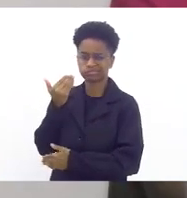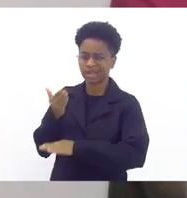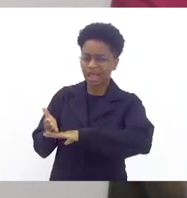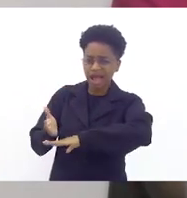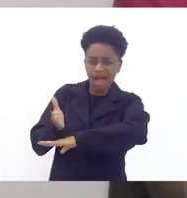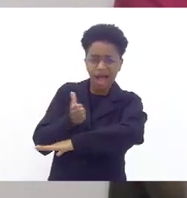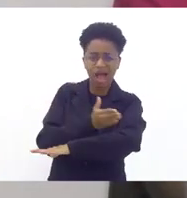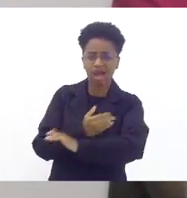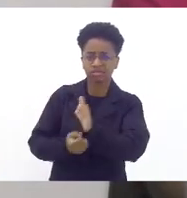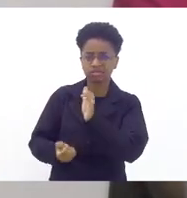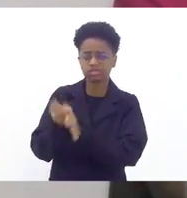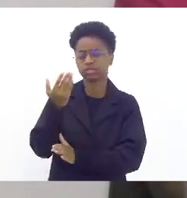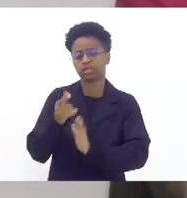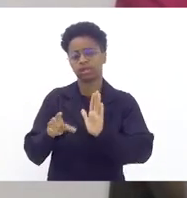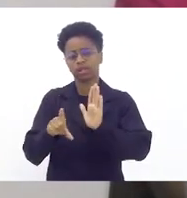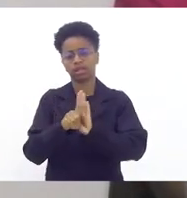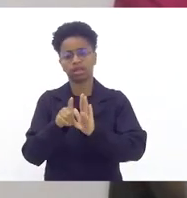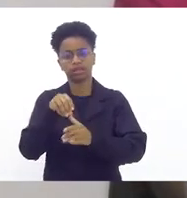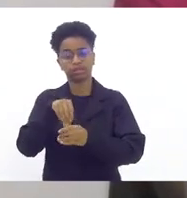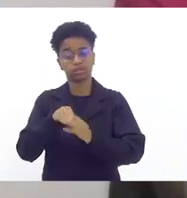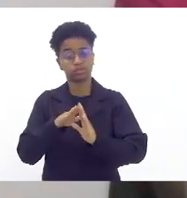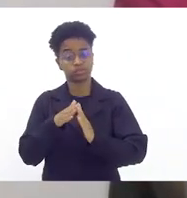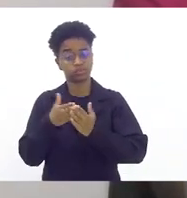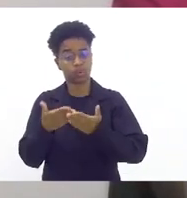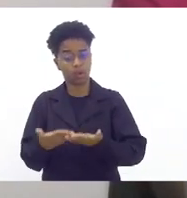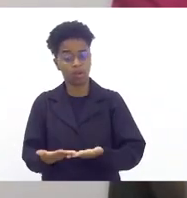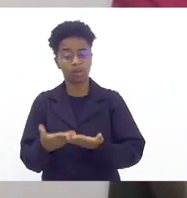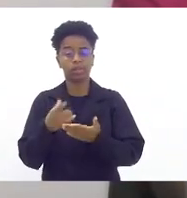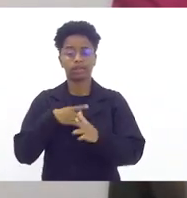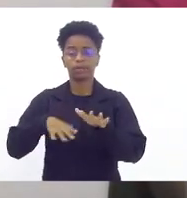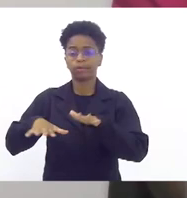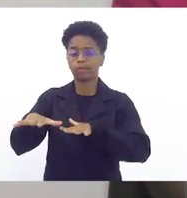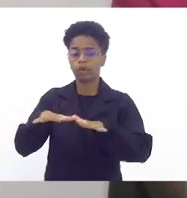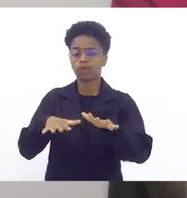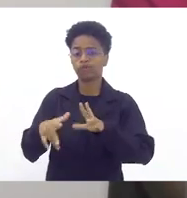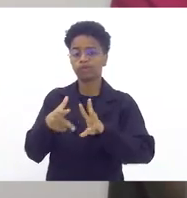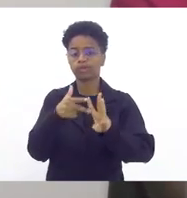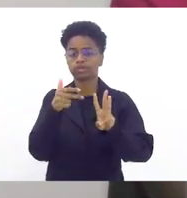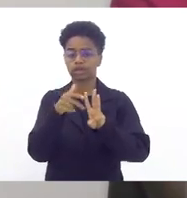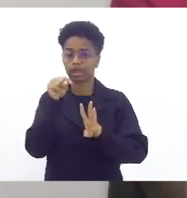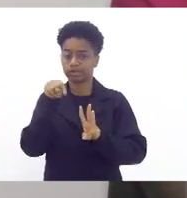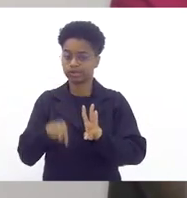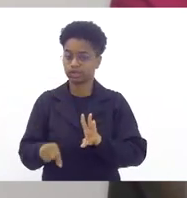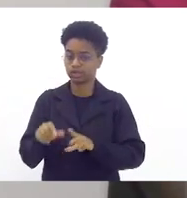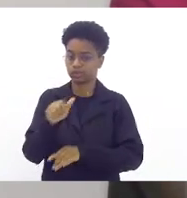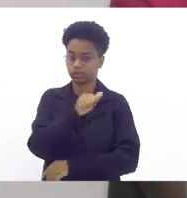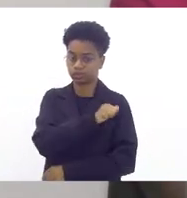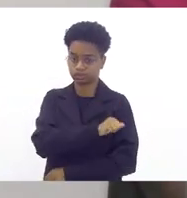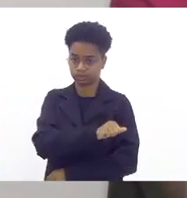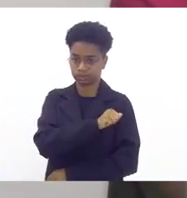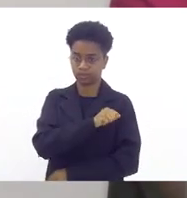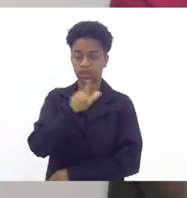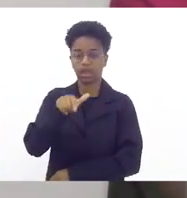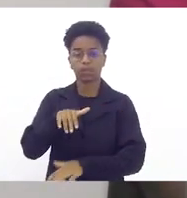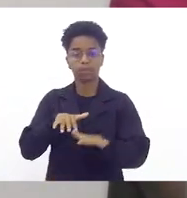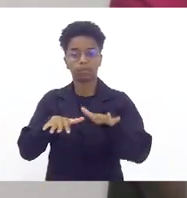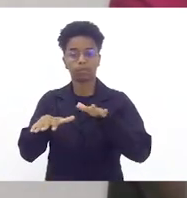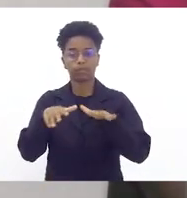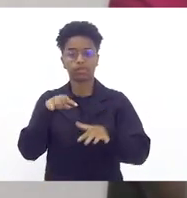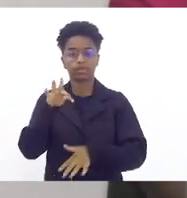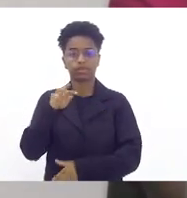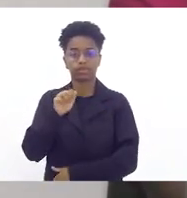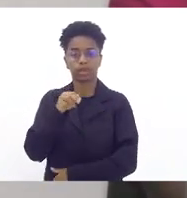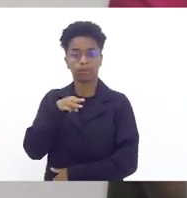implementada dentro das escolas no movimento indígena aqui no Rio de Janeiro, que era o movimento Tamoio dos Povos